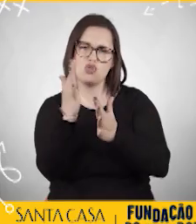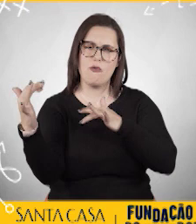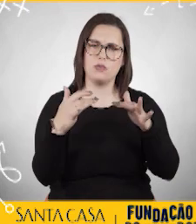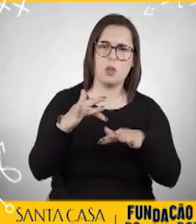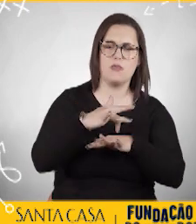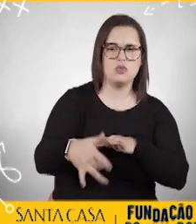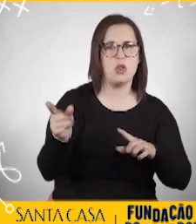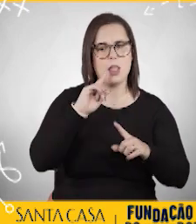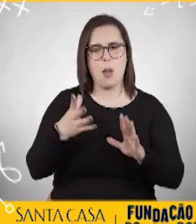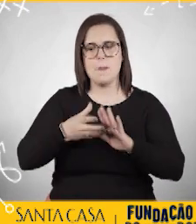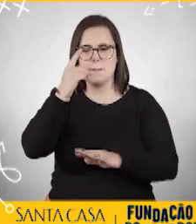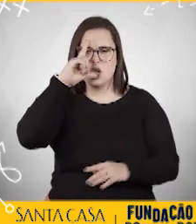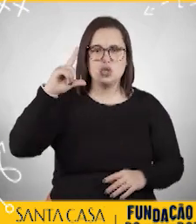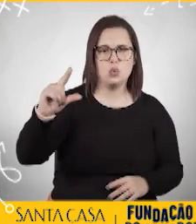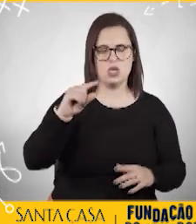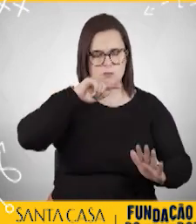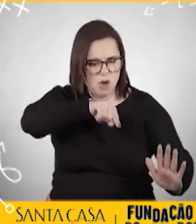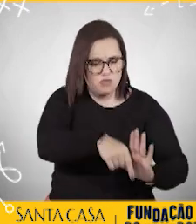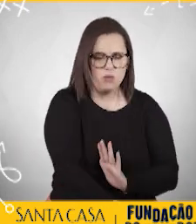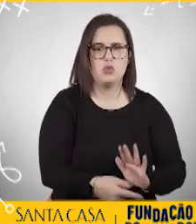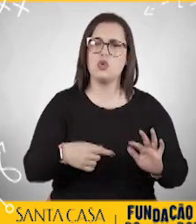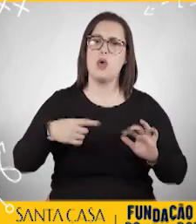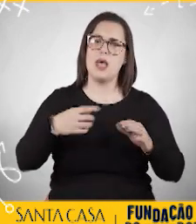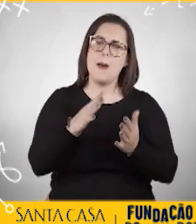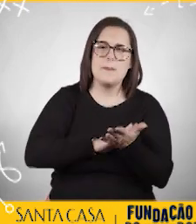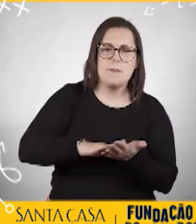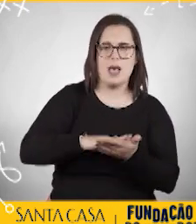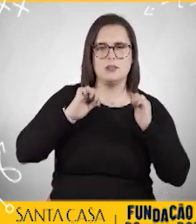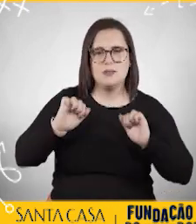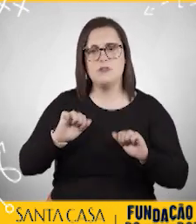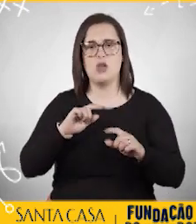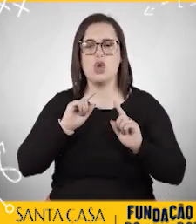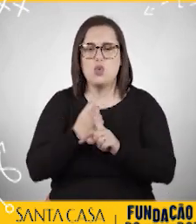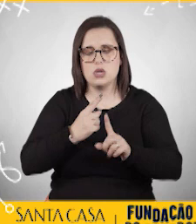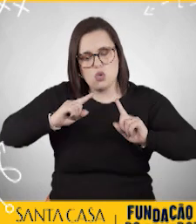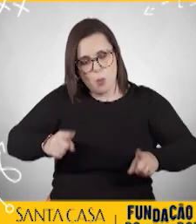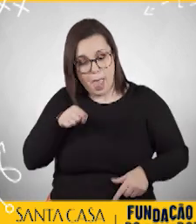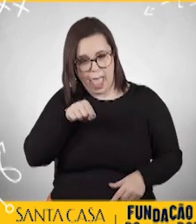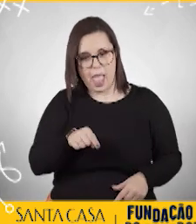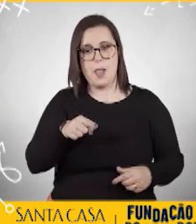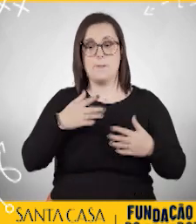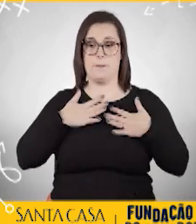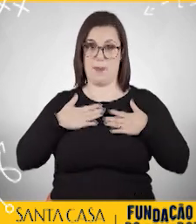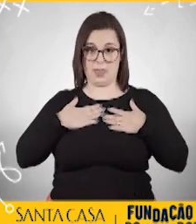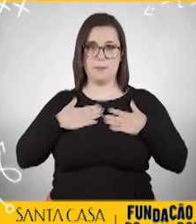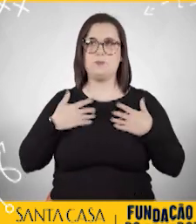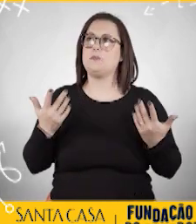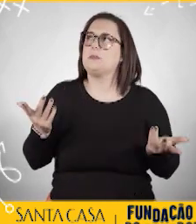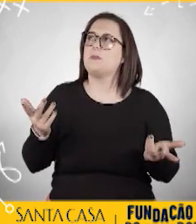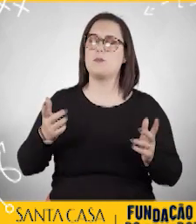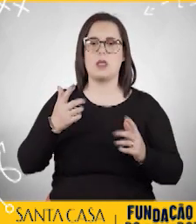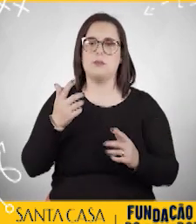olhando só para o futebol profissional, mas ir mais profundo, onde está a essência, onde tudo começa. E essa iniciativa, para mim,